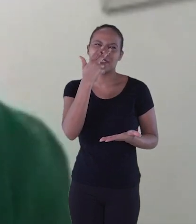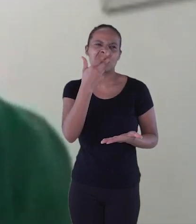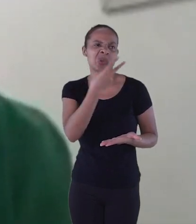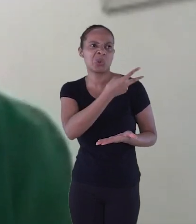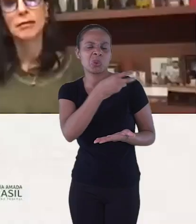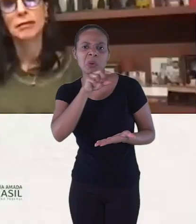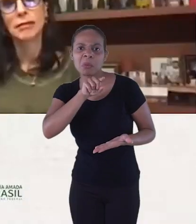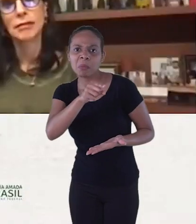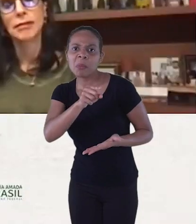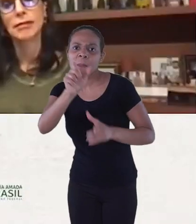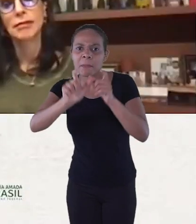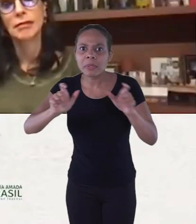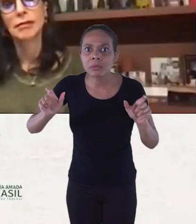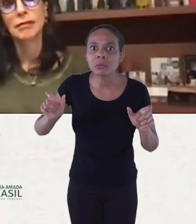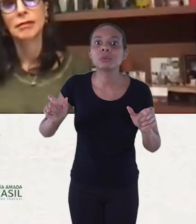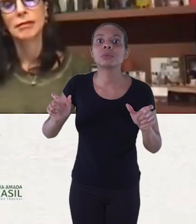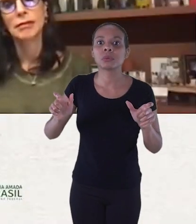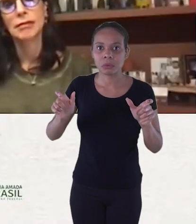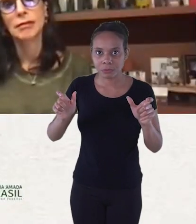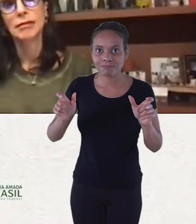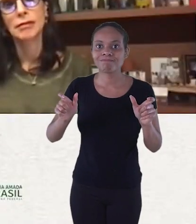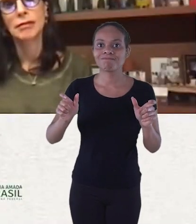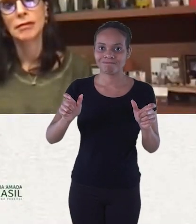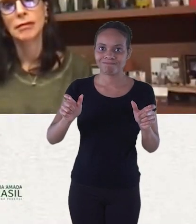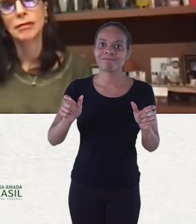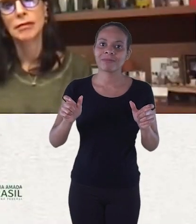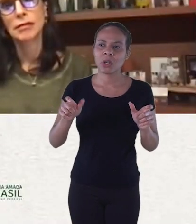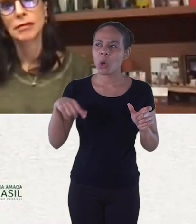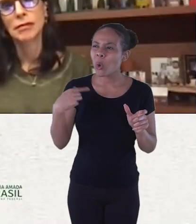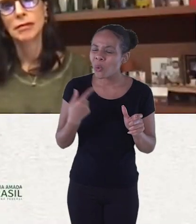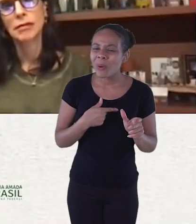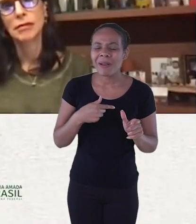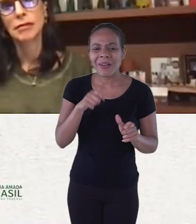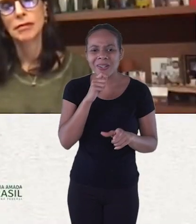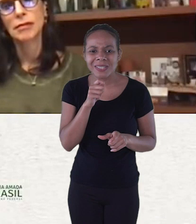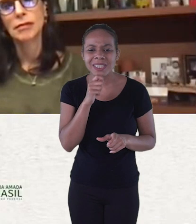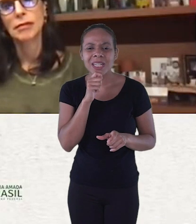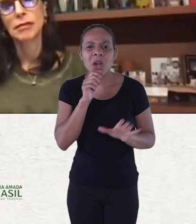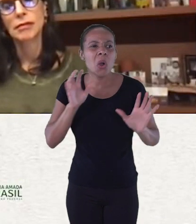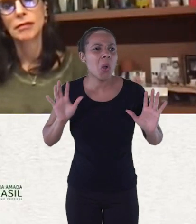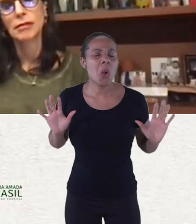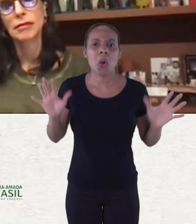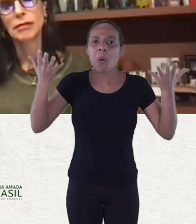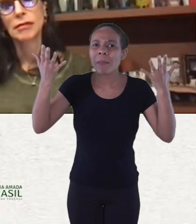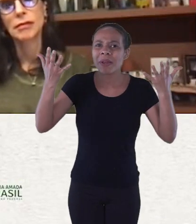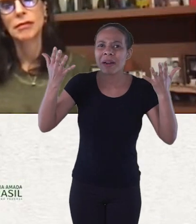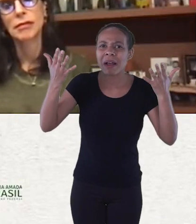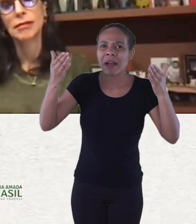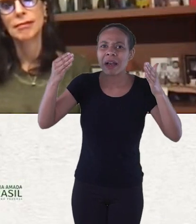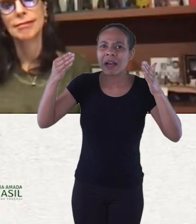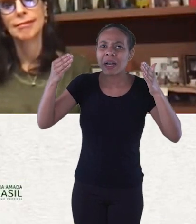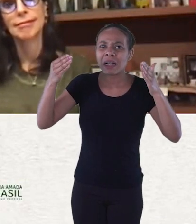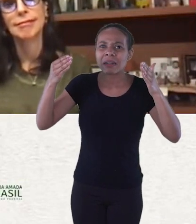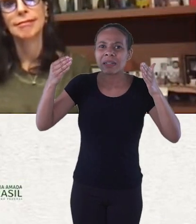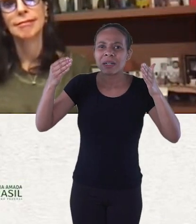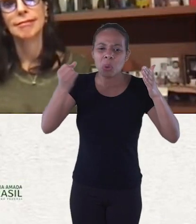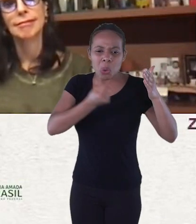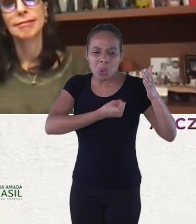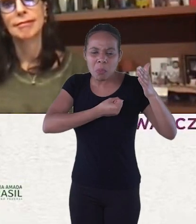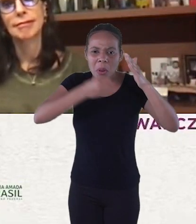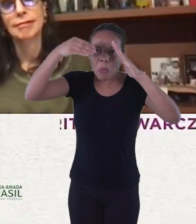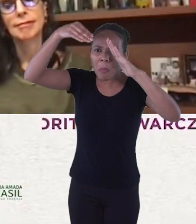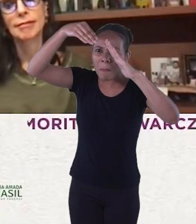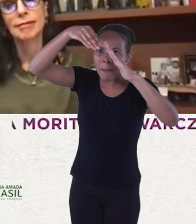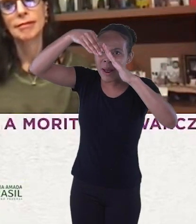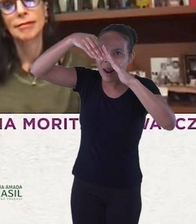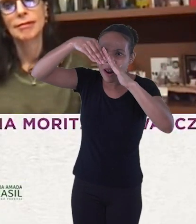agora, mas 2.000 pessoas, e a gente já tem que comemorar que baixamos dos 3.000, né? Quando a gente começou